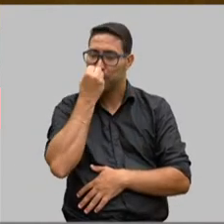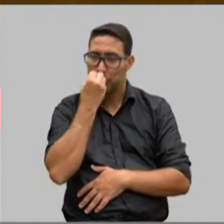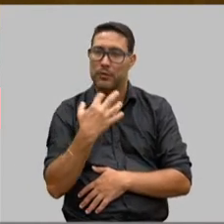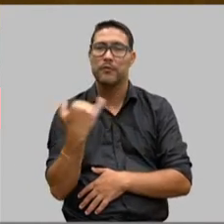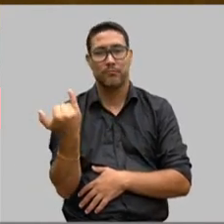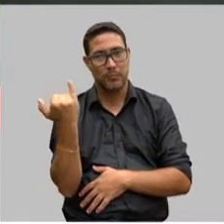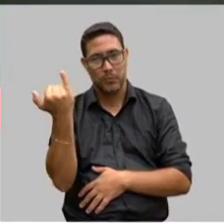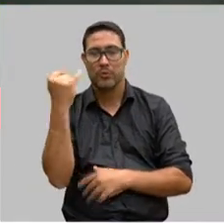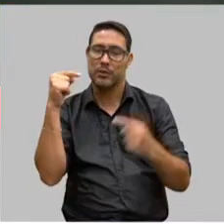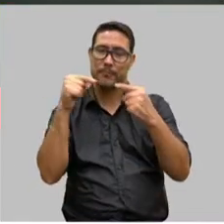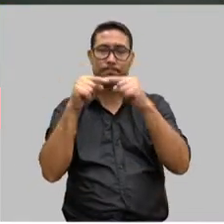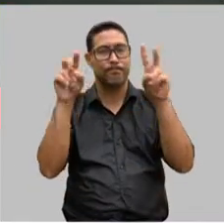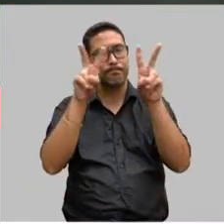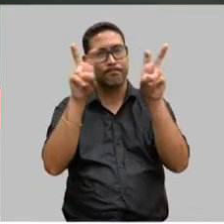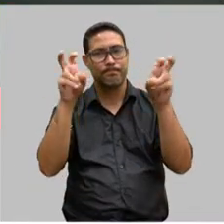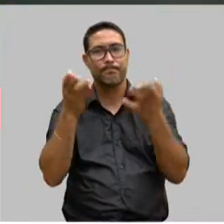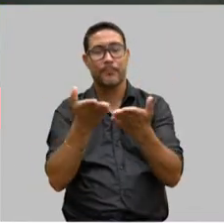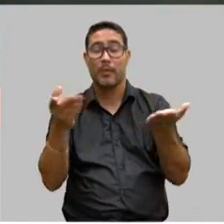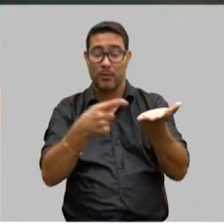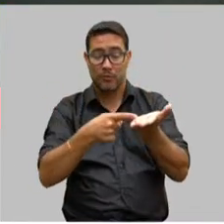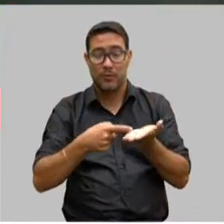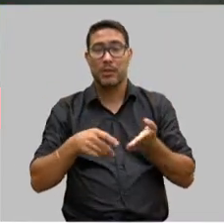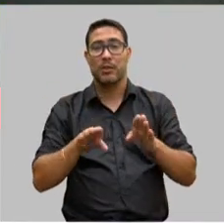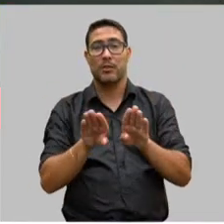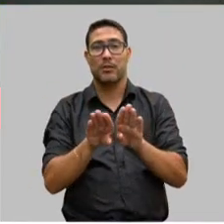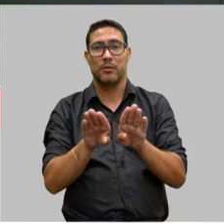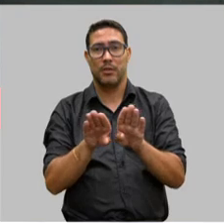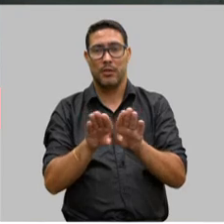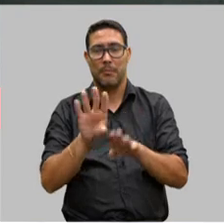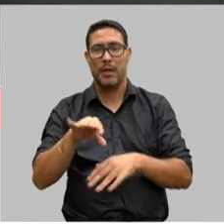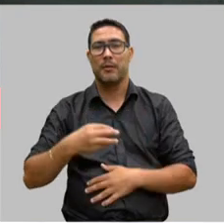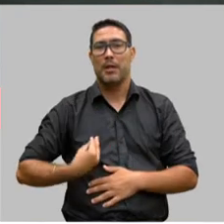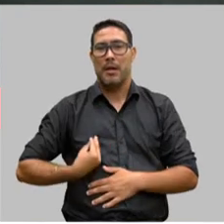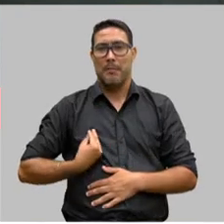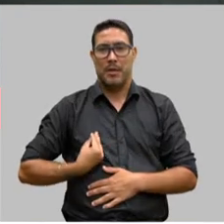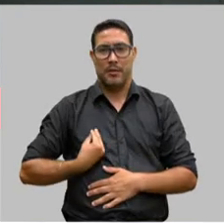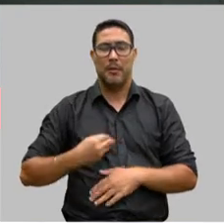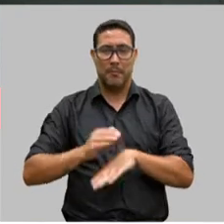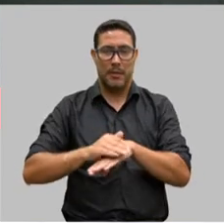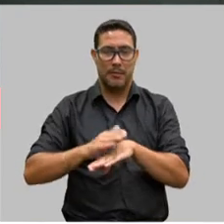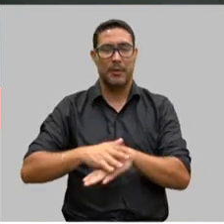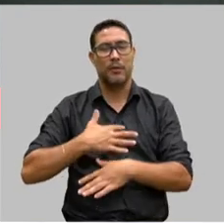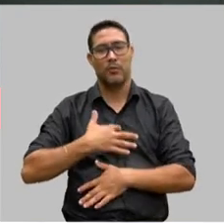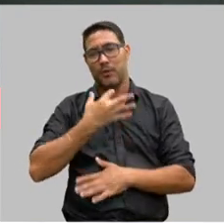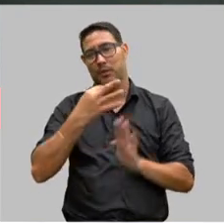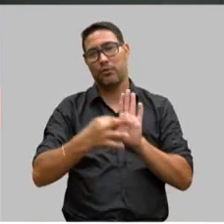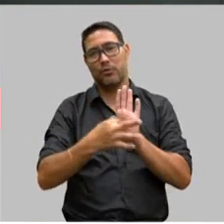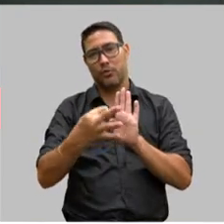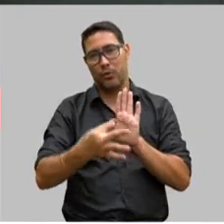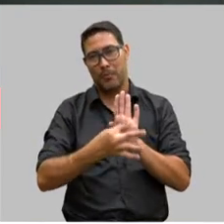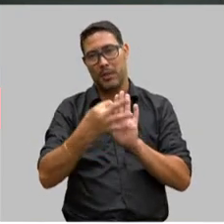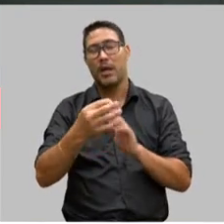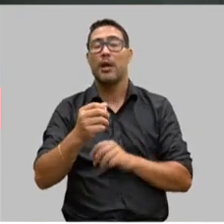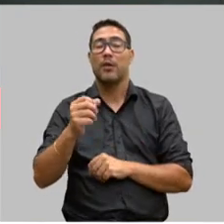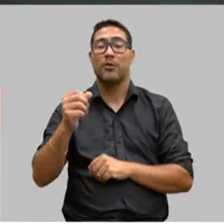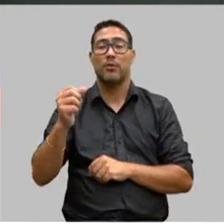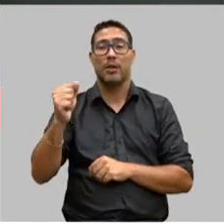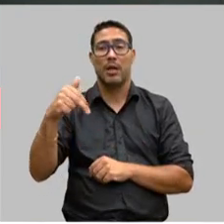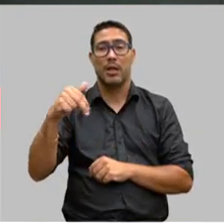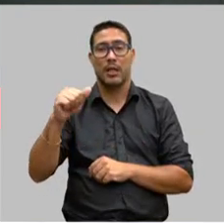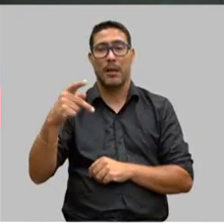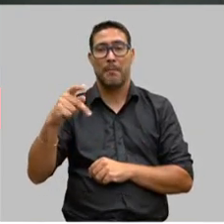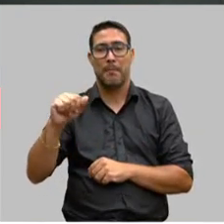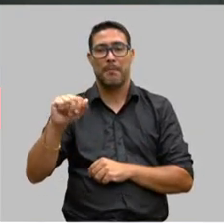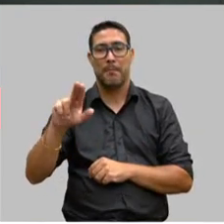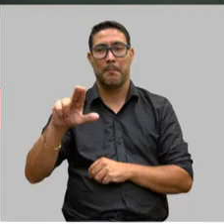aqui convidar também para participar com seus comentários a senhora Ana Paula Melo, assessora de